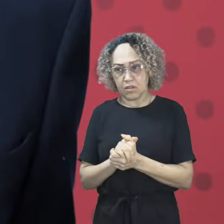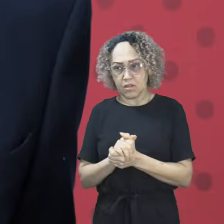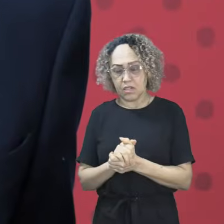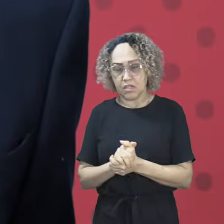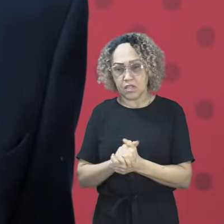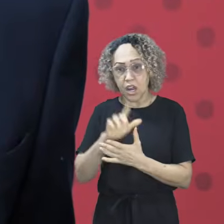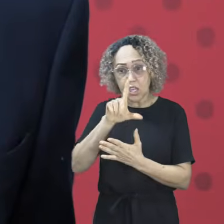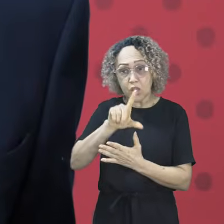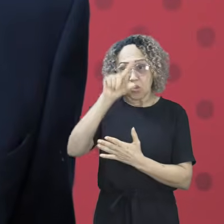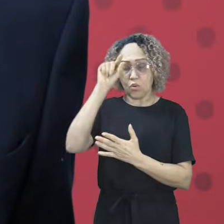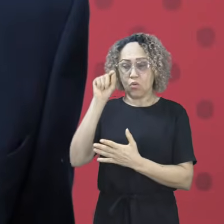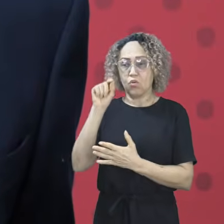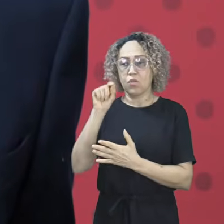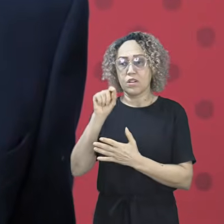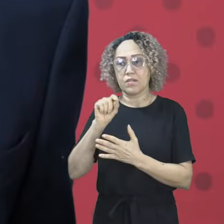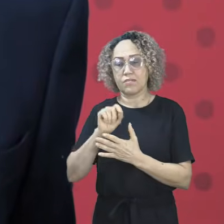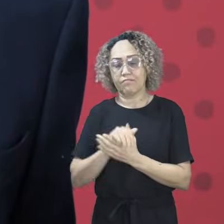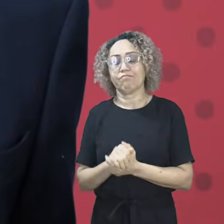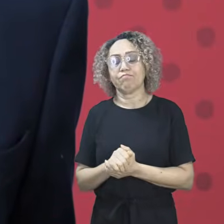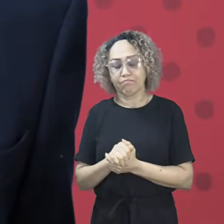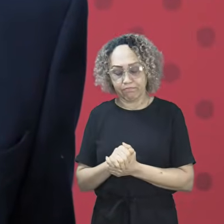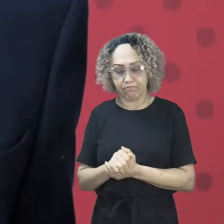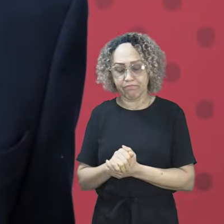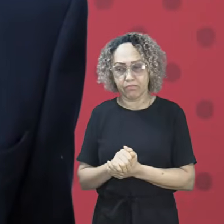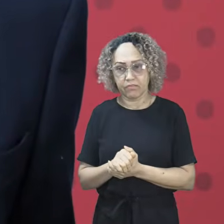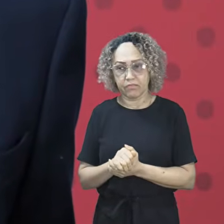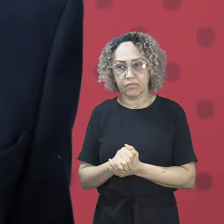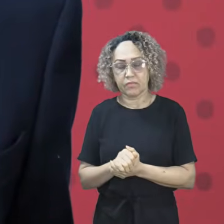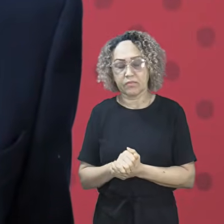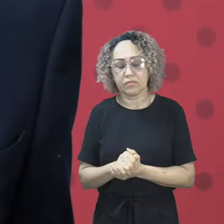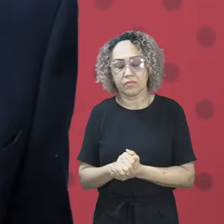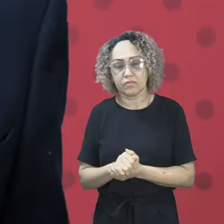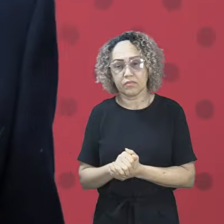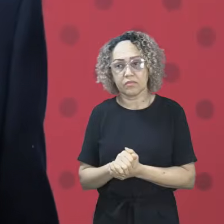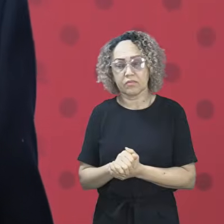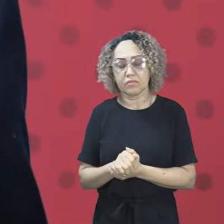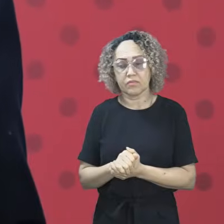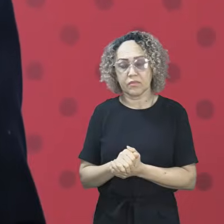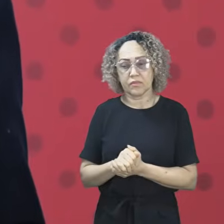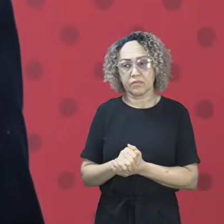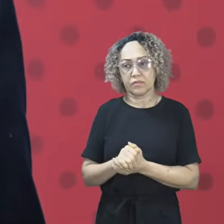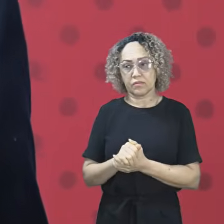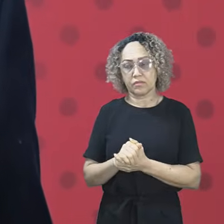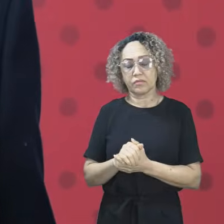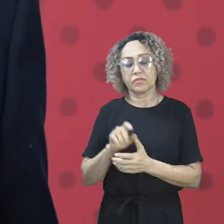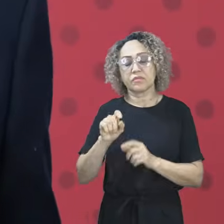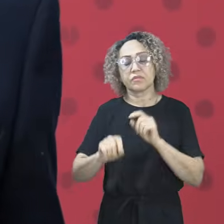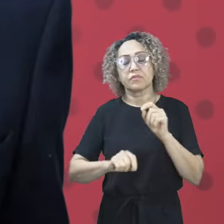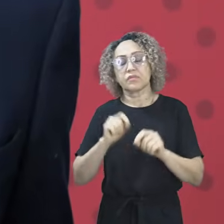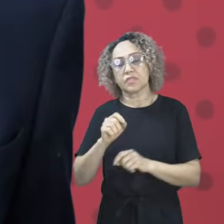o percentual de votos que o presidente eleito teve,